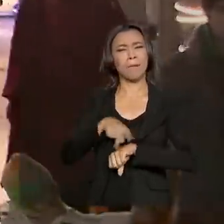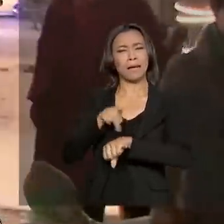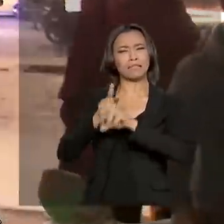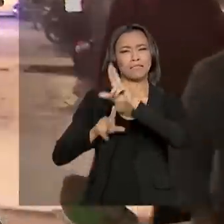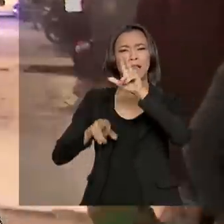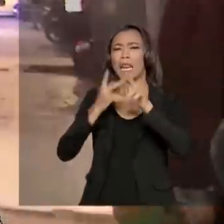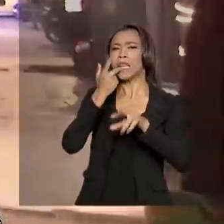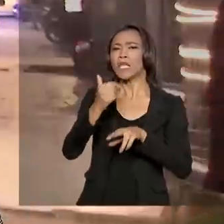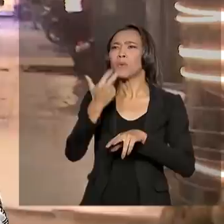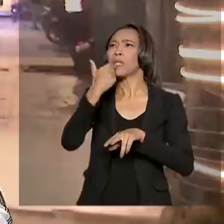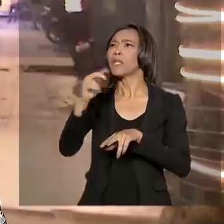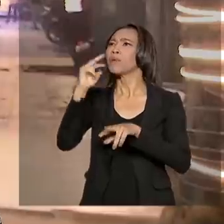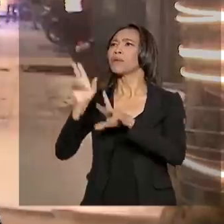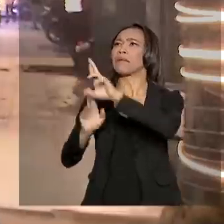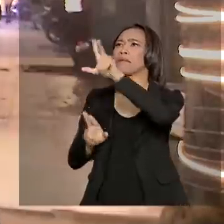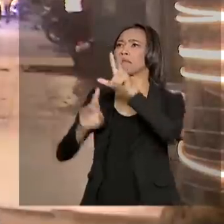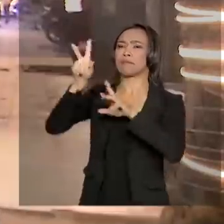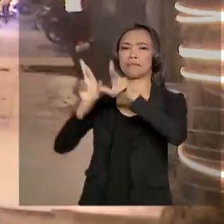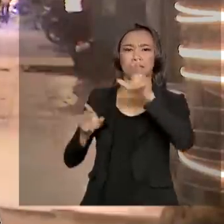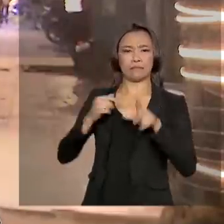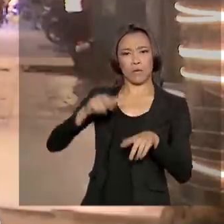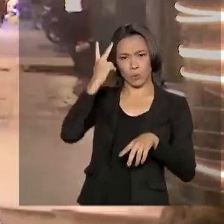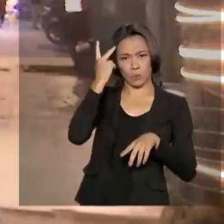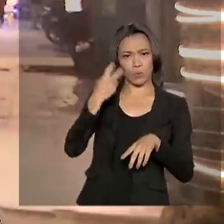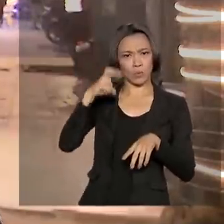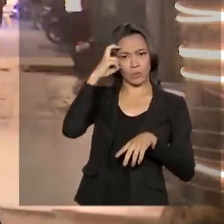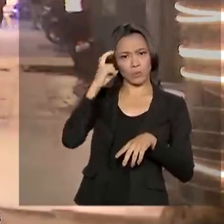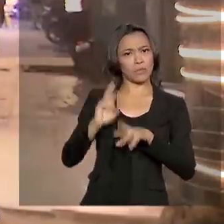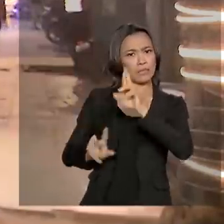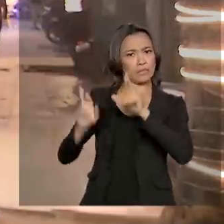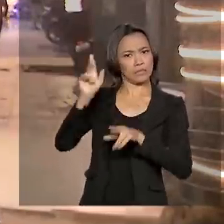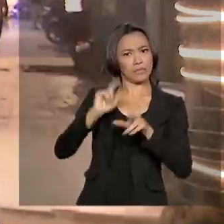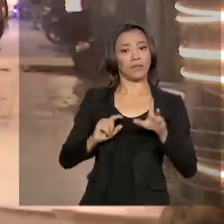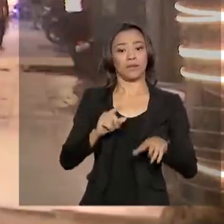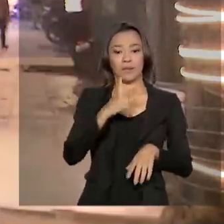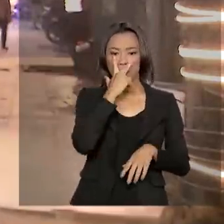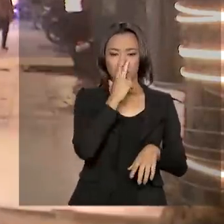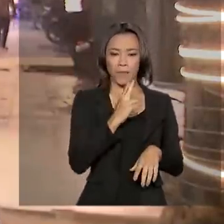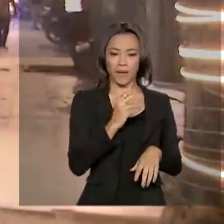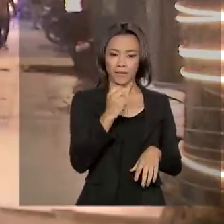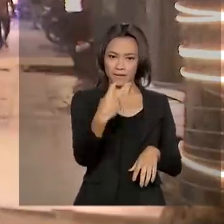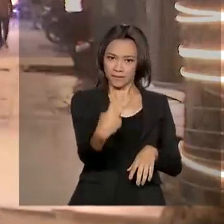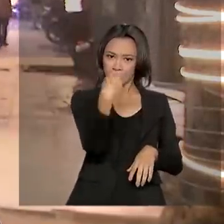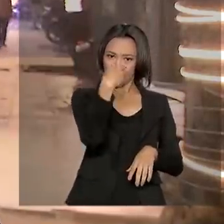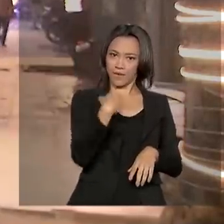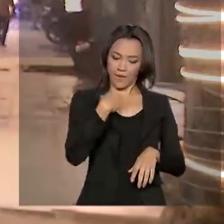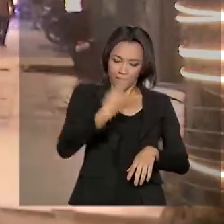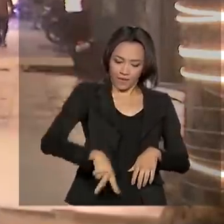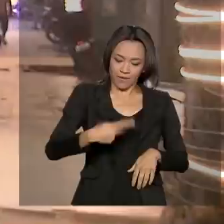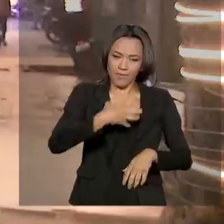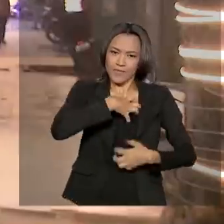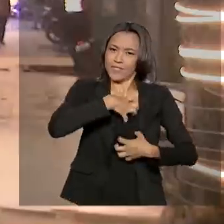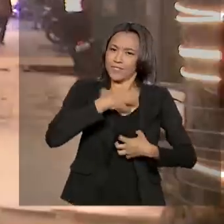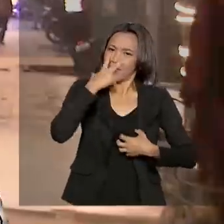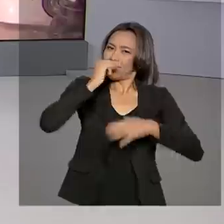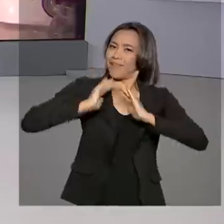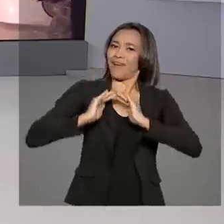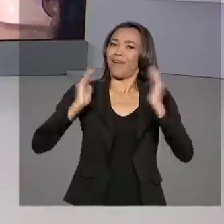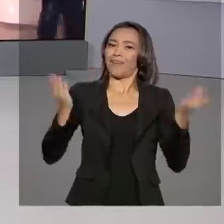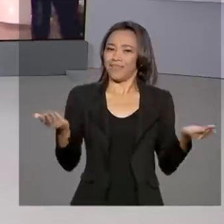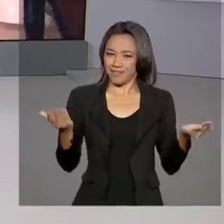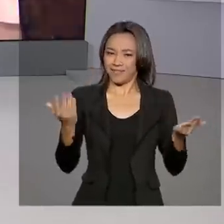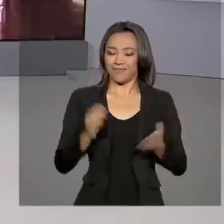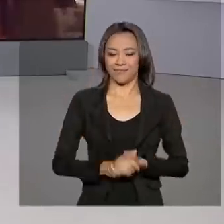uma língua e tem uma cultura distinta e eles se entendem. E eu fui confundida com uma indiana aqui várias vezes, me senti em casa, Renata. Que